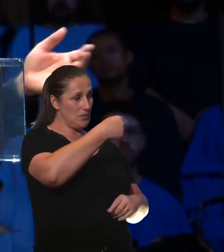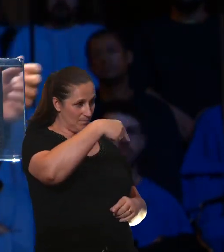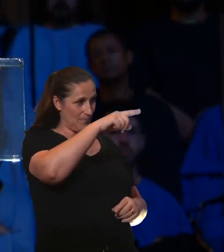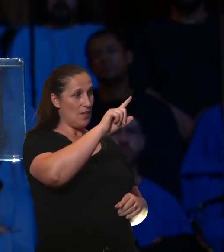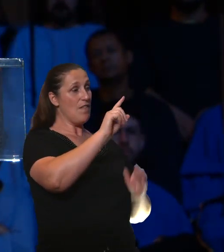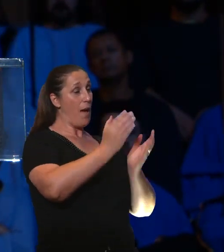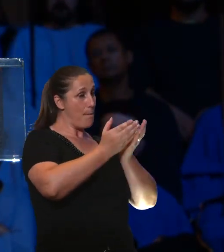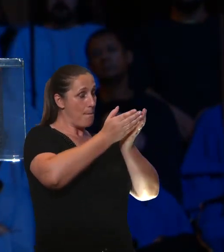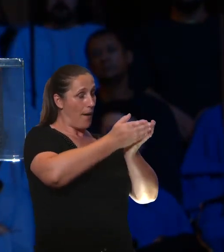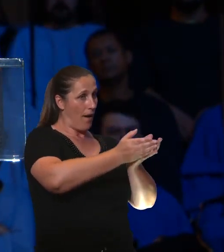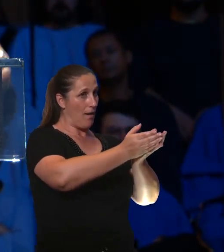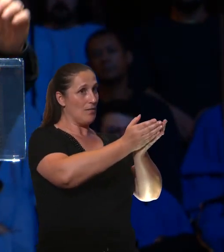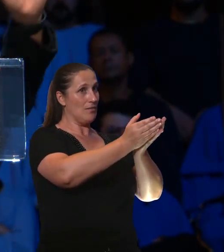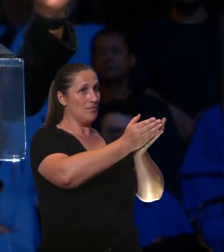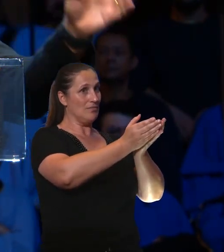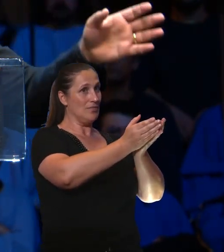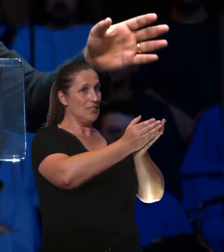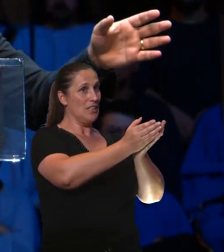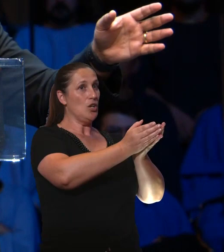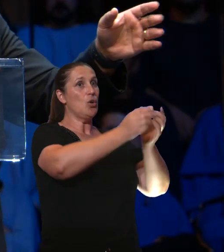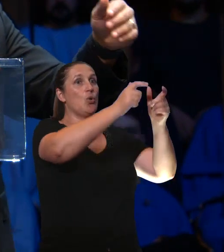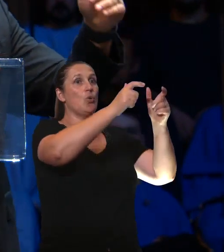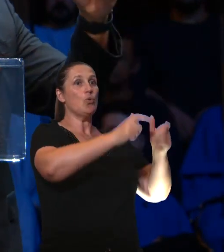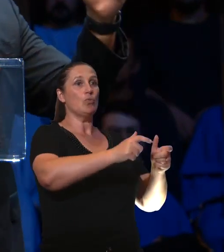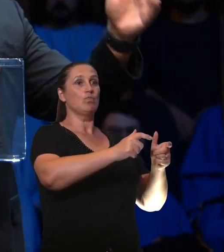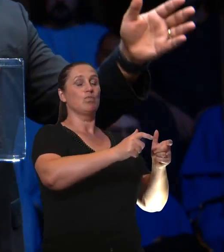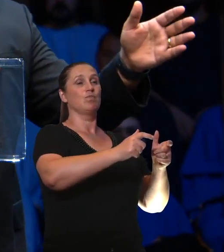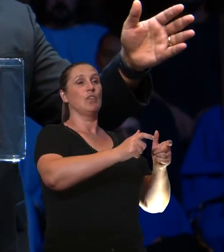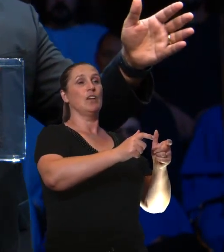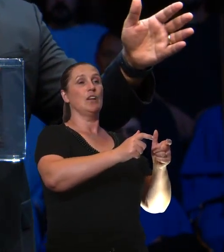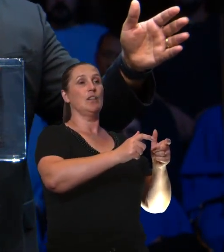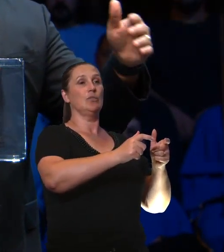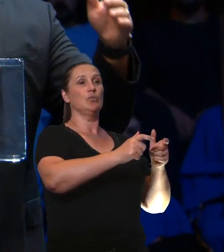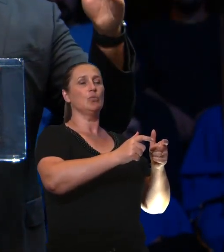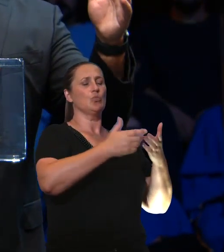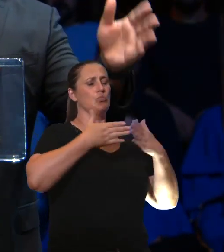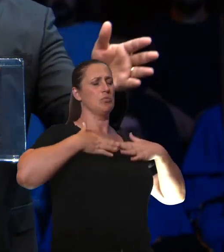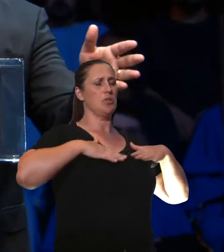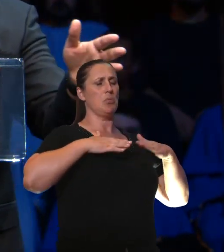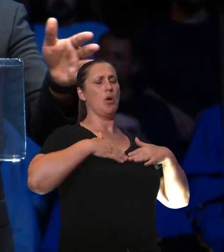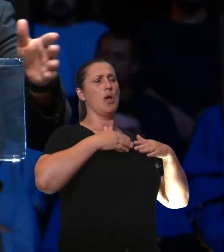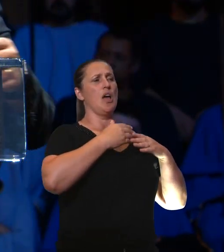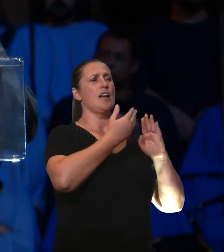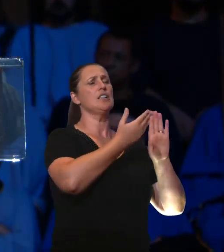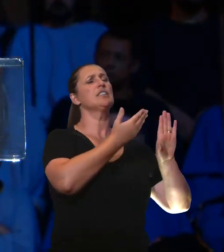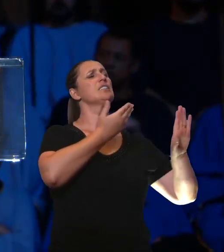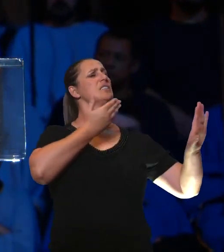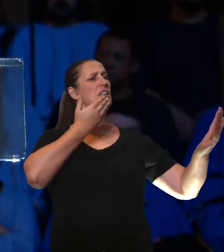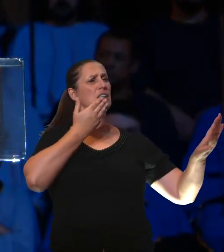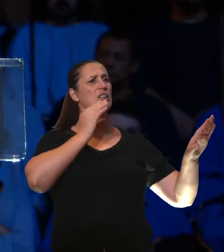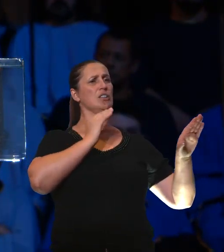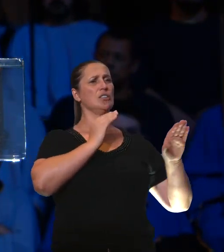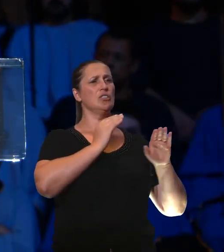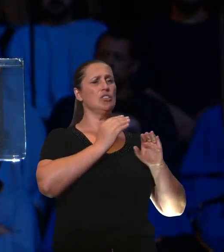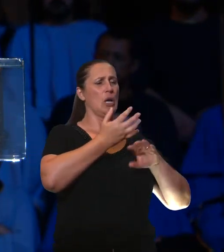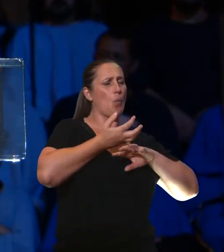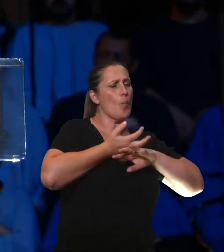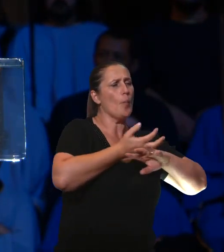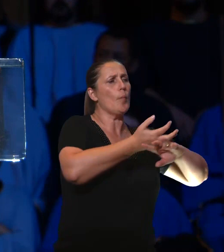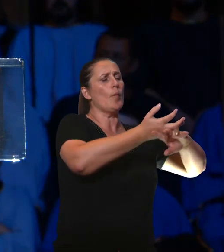entremos em um barco, vamos para tal lugar, é um lugar ermo, é um lugar afastado, é um lugar